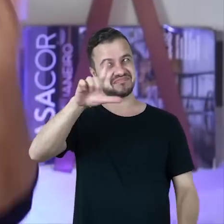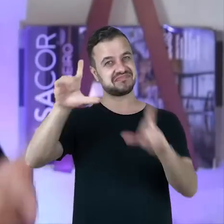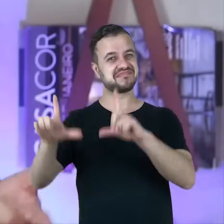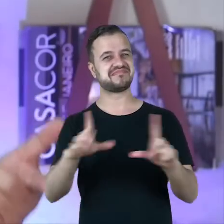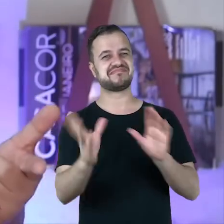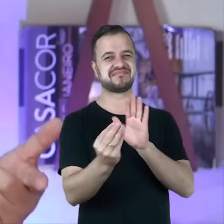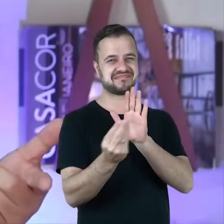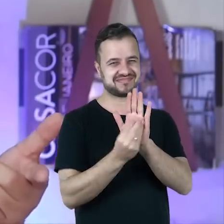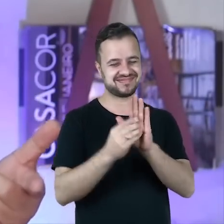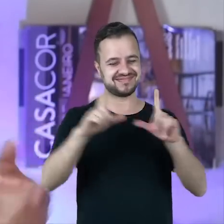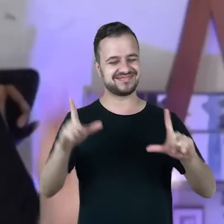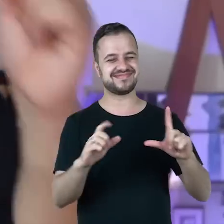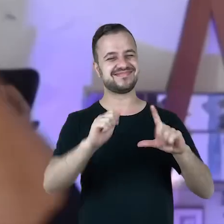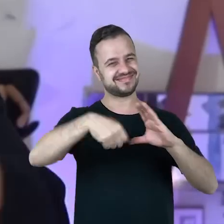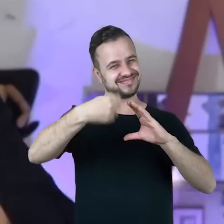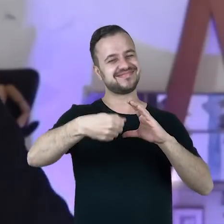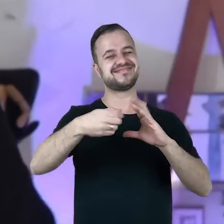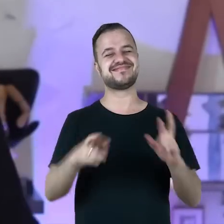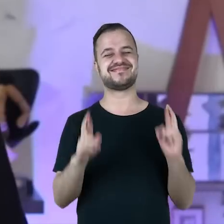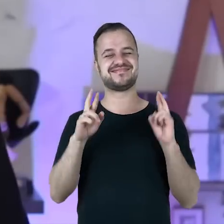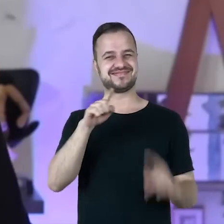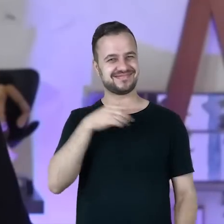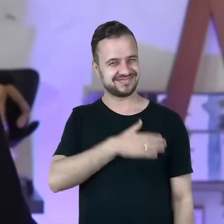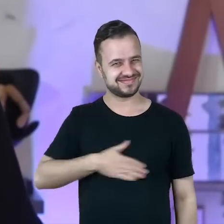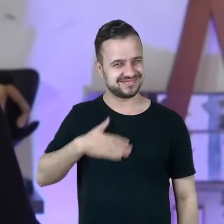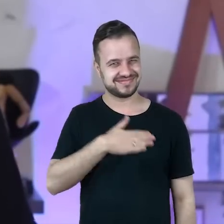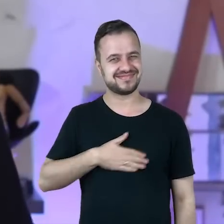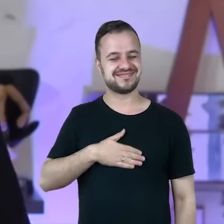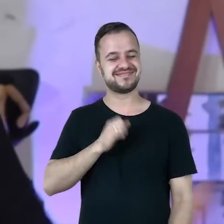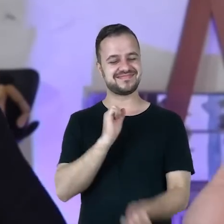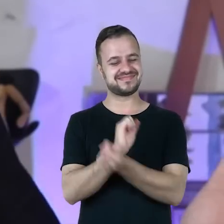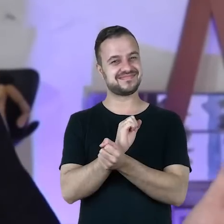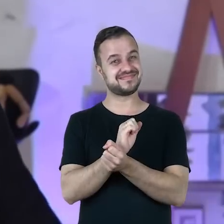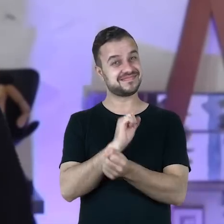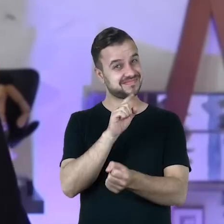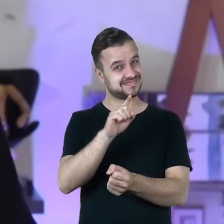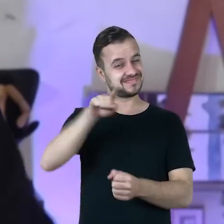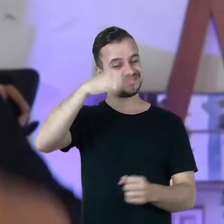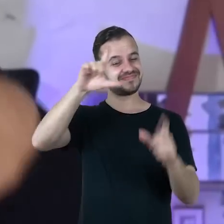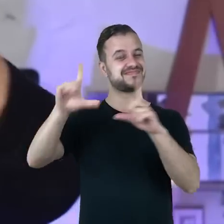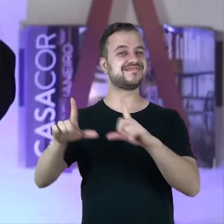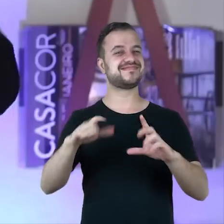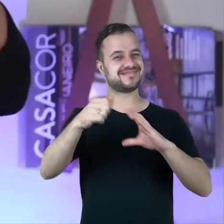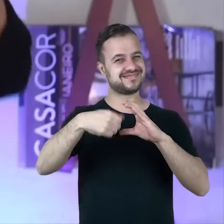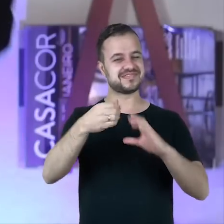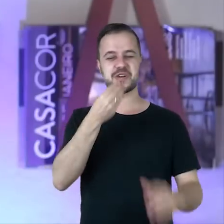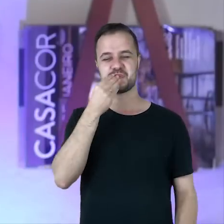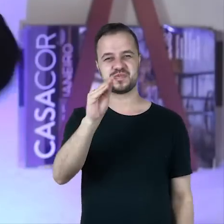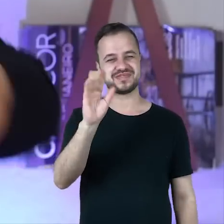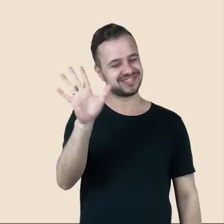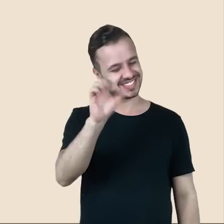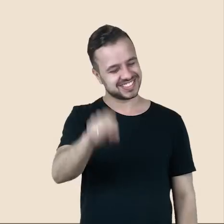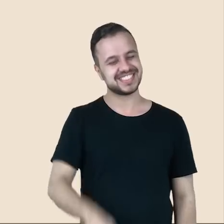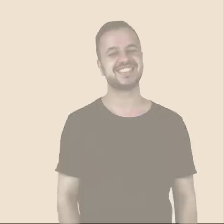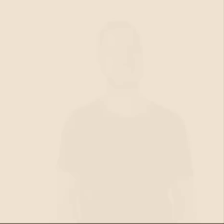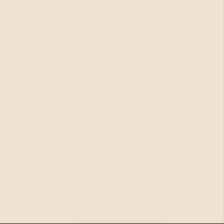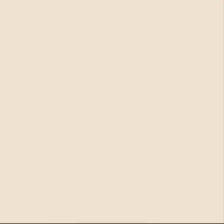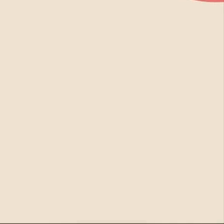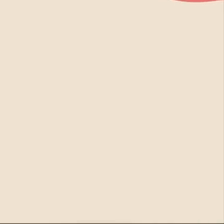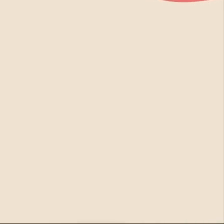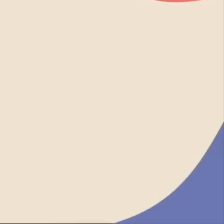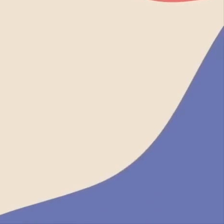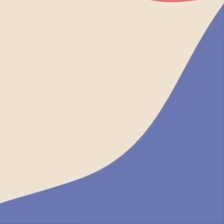não vira um próximo conteúdo. Eu espero que vocês tenham gostado e eu vejo vocês no próximo vídeo. Então é isso. Tchau!